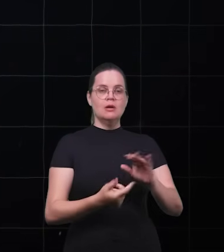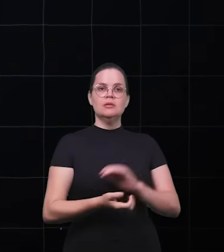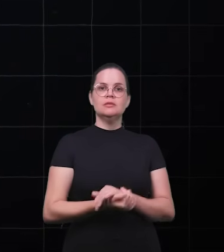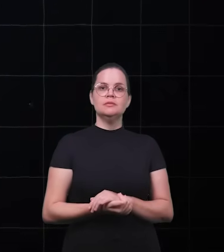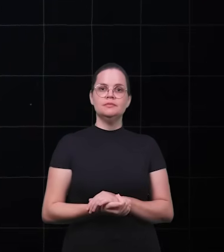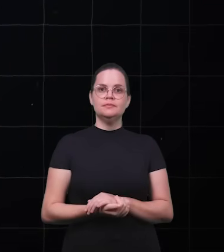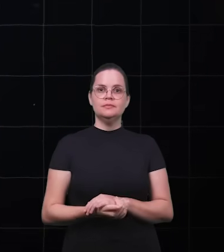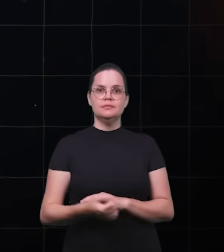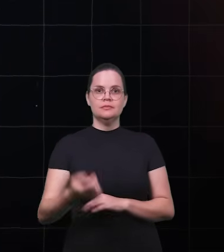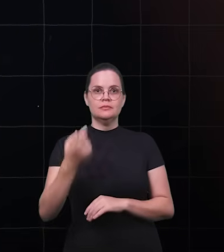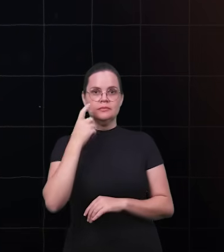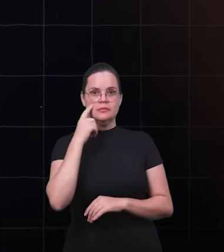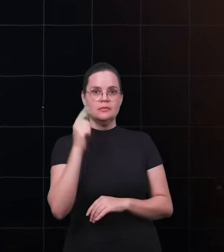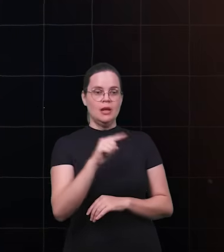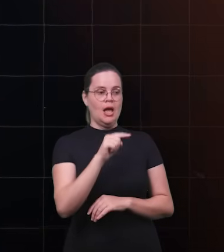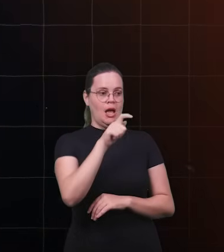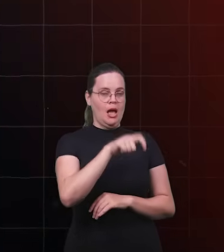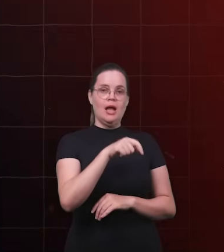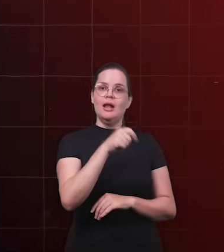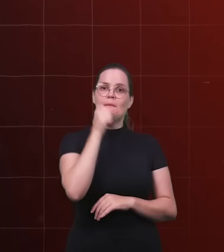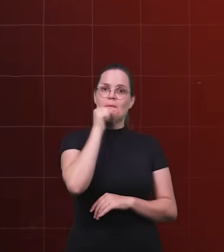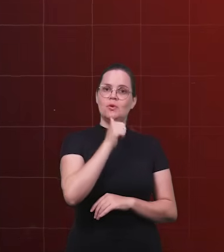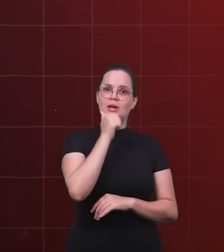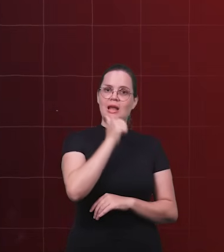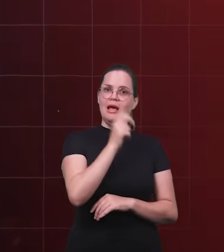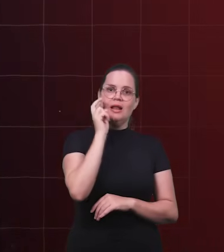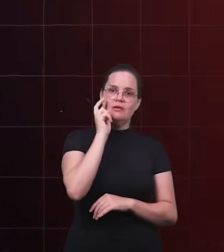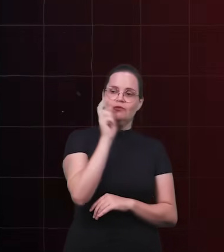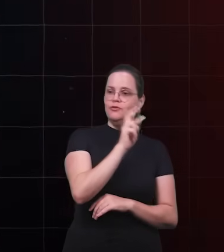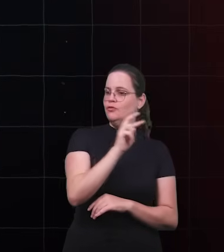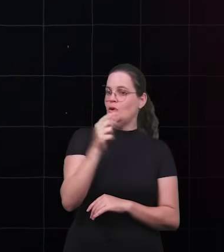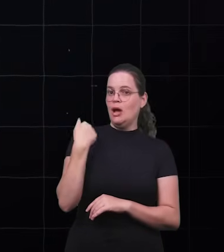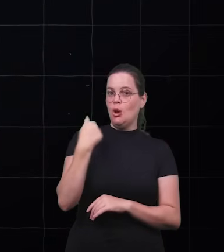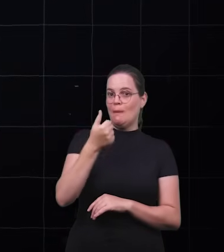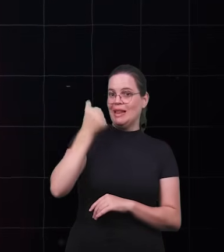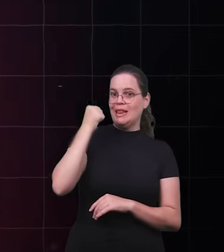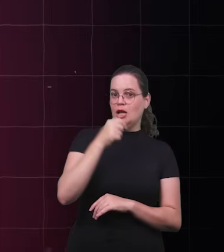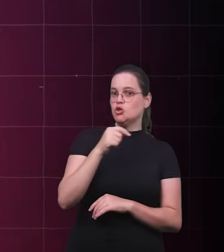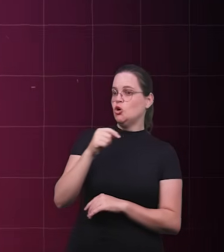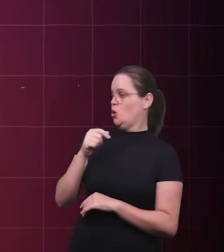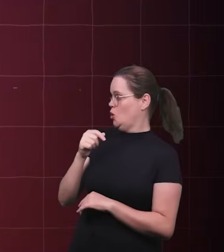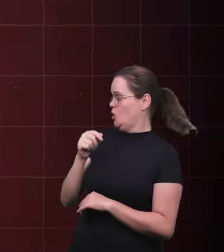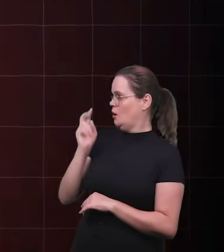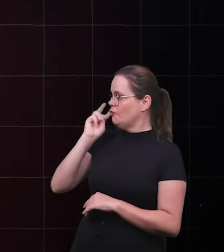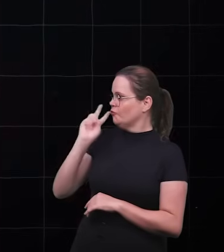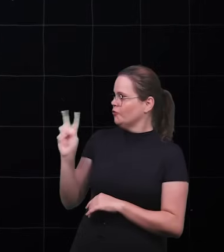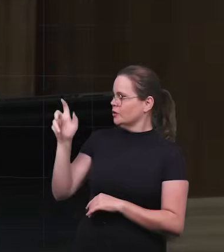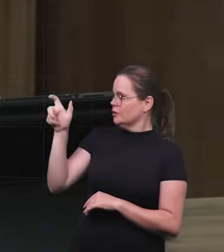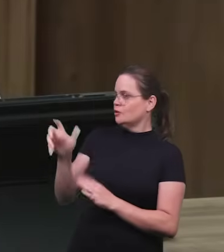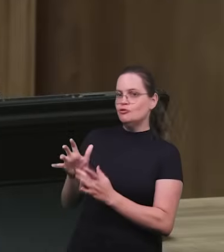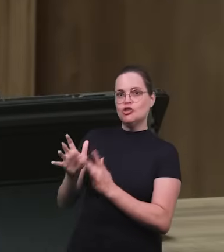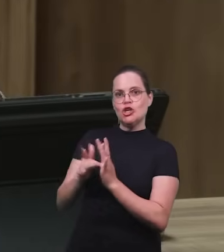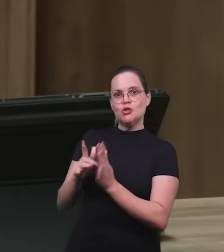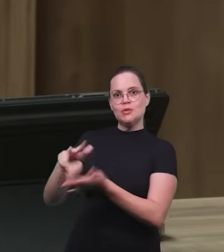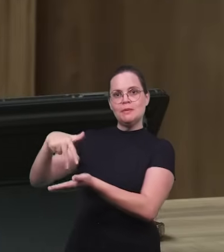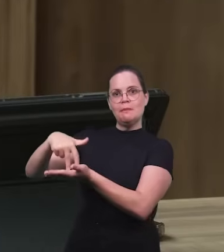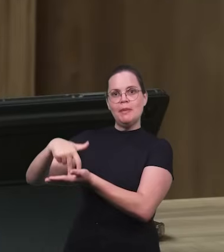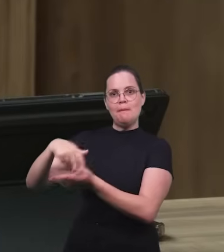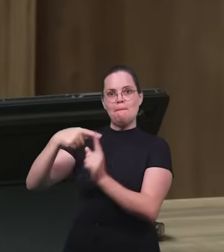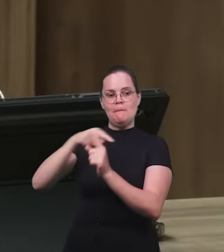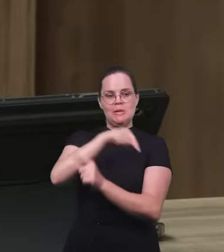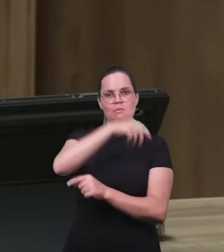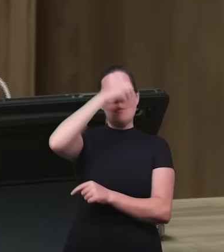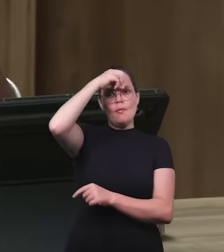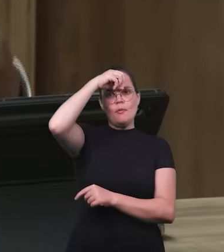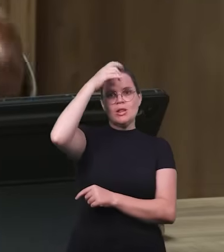voltou-se para trás e viu Jesus em pé, mas não sabia que era Jesus, porque ela ainda não tinha entrado